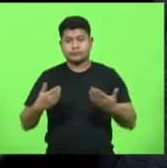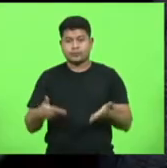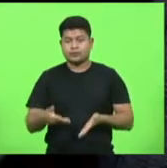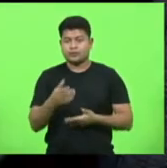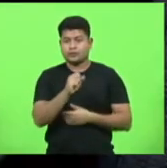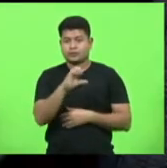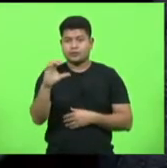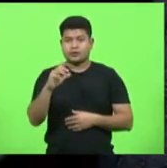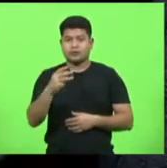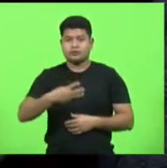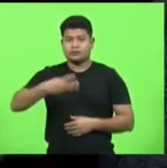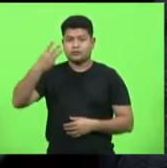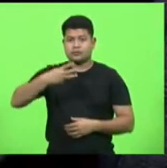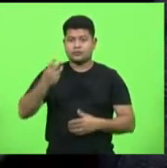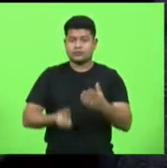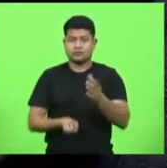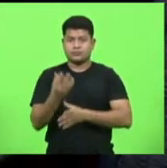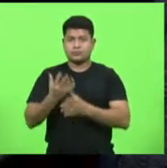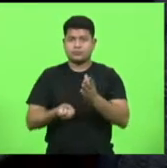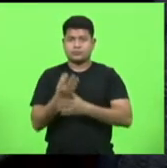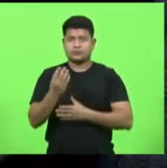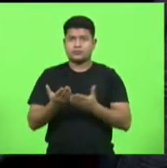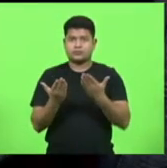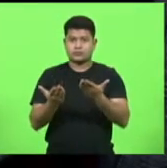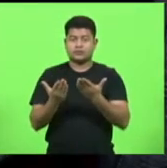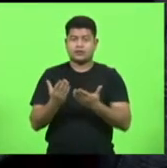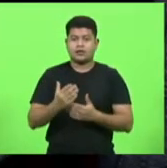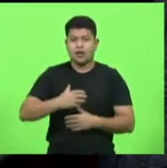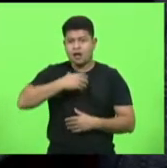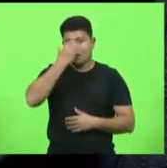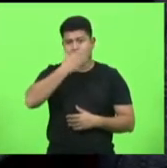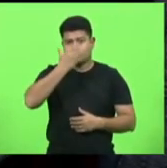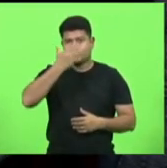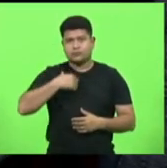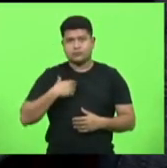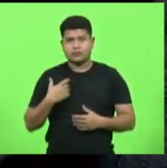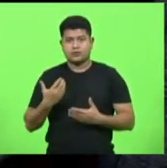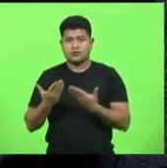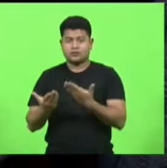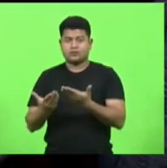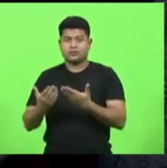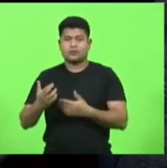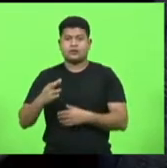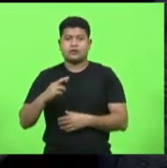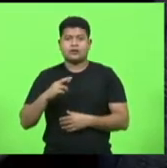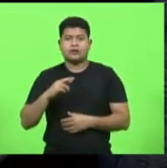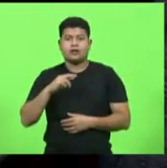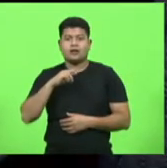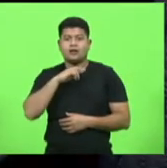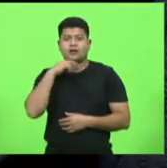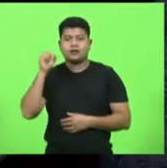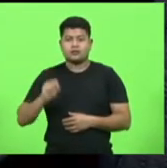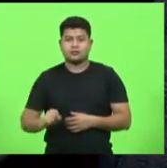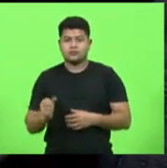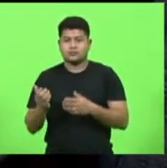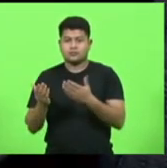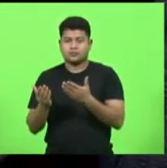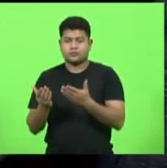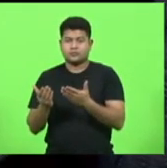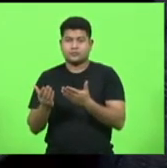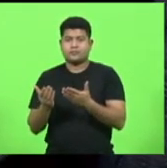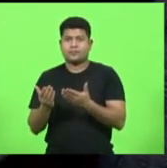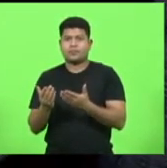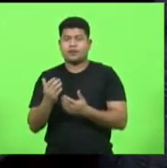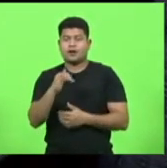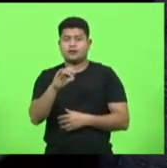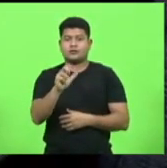é o terceiro produtor nacional desta fruta e o município de Jaguaruna, aqui no sul do estado, é o